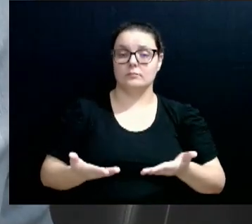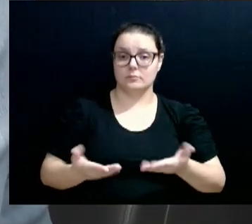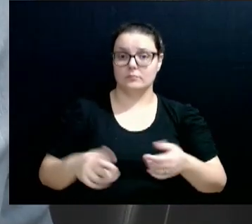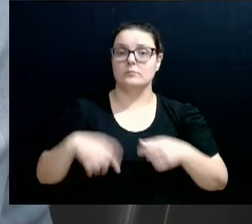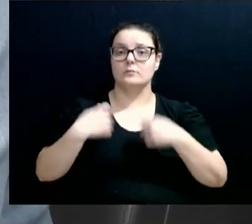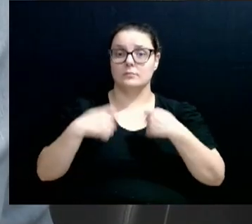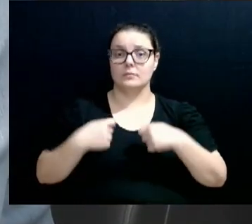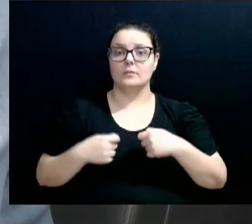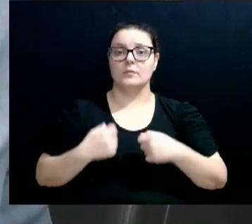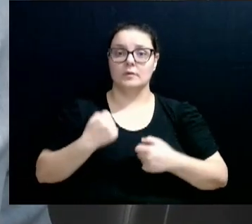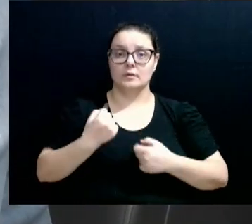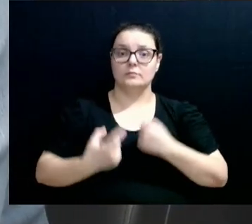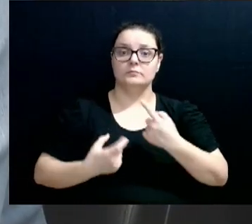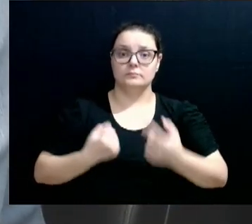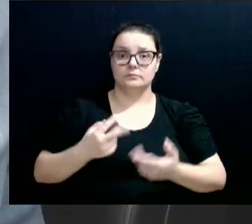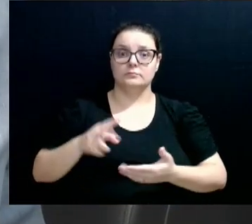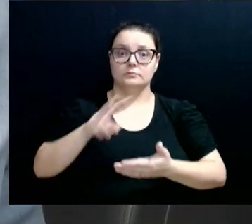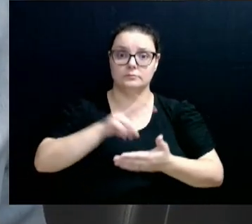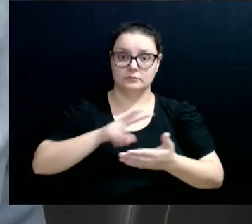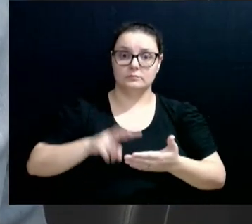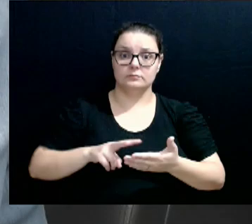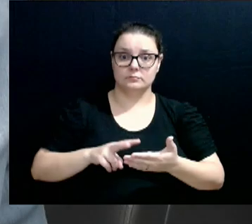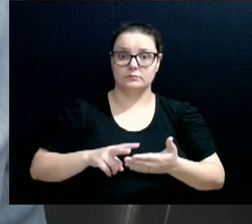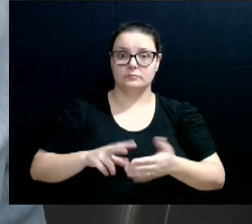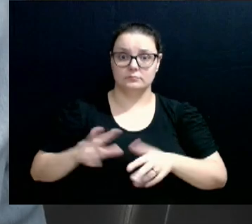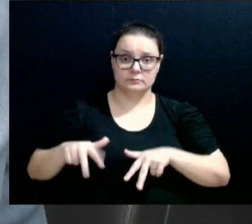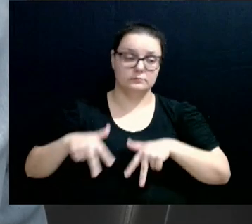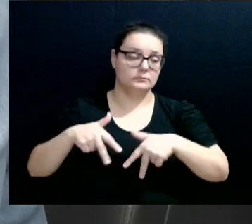de leitura para você atuar. Então,